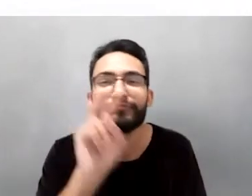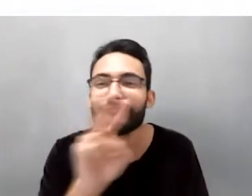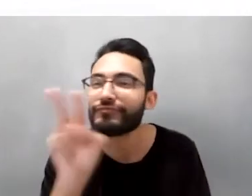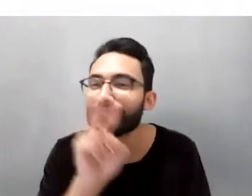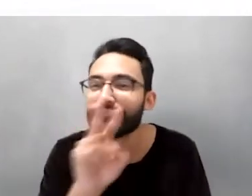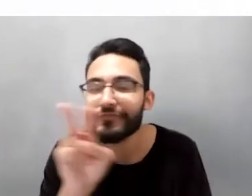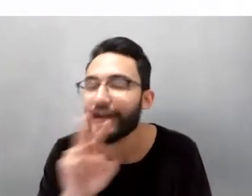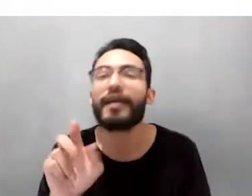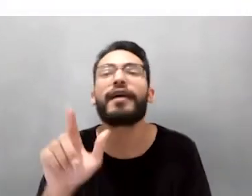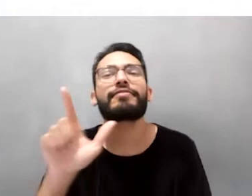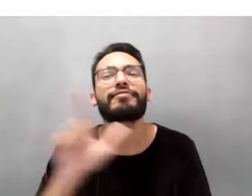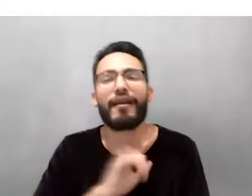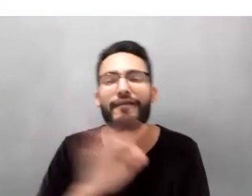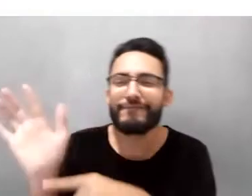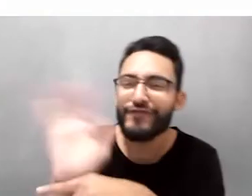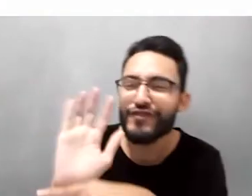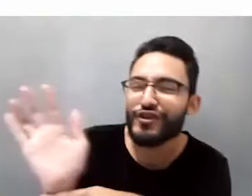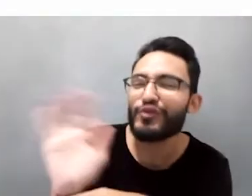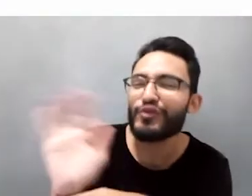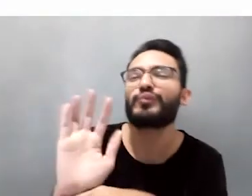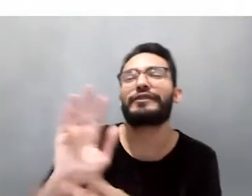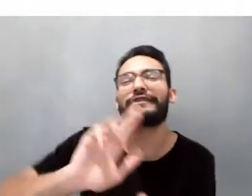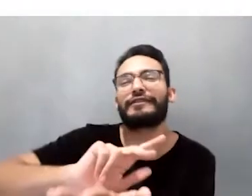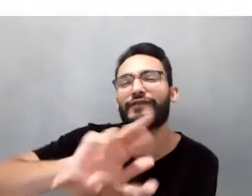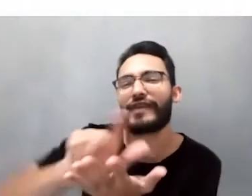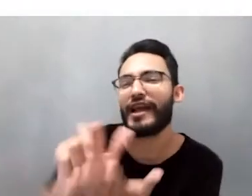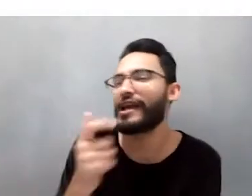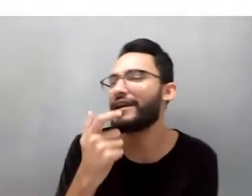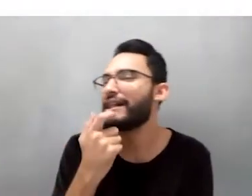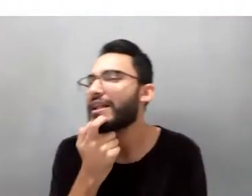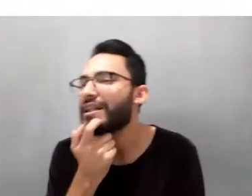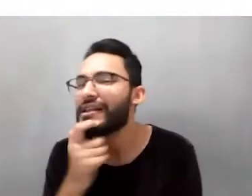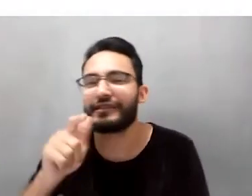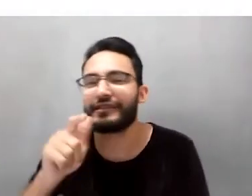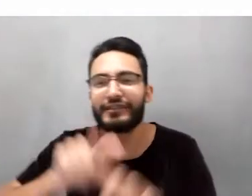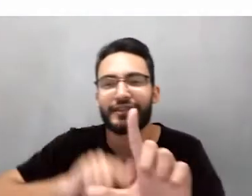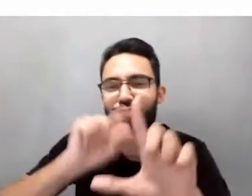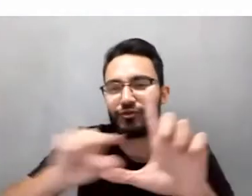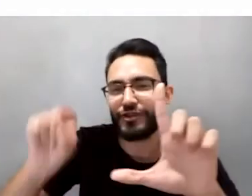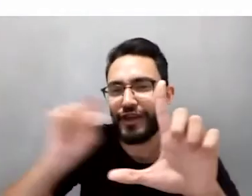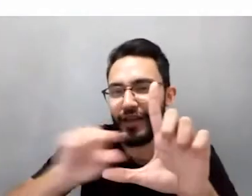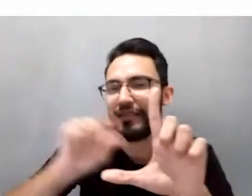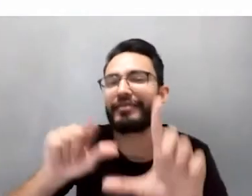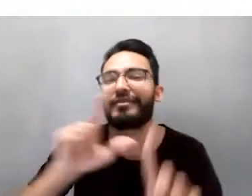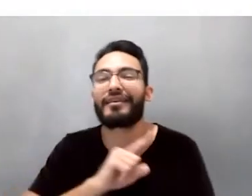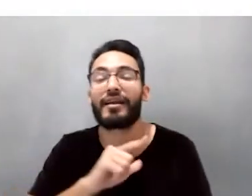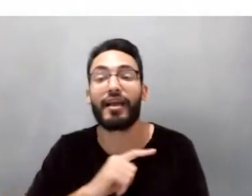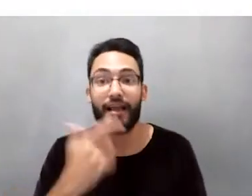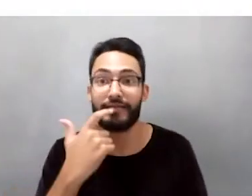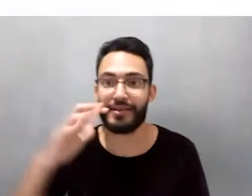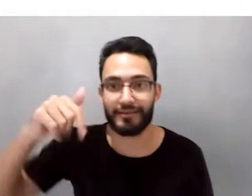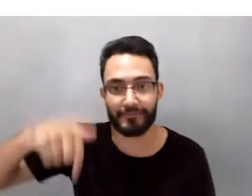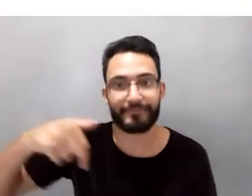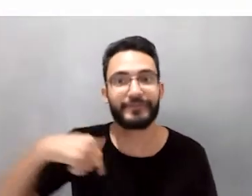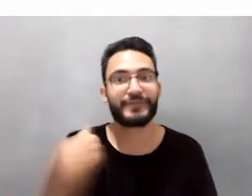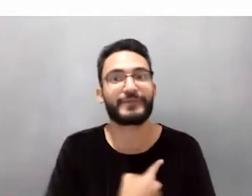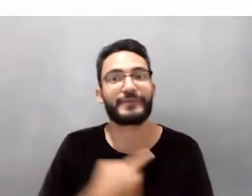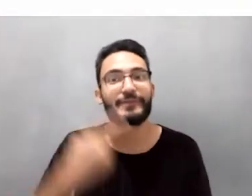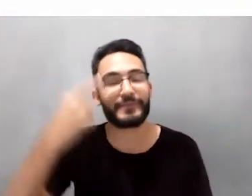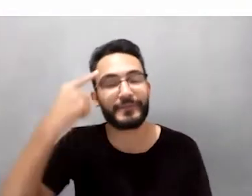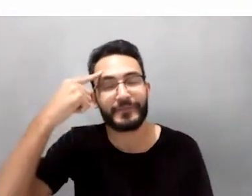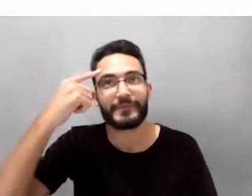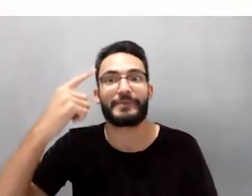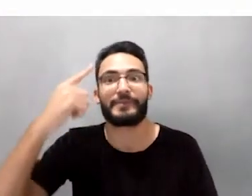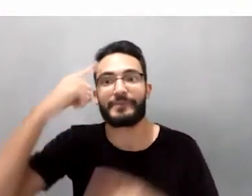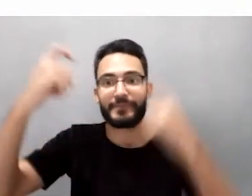filmes com legendas diversas, não só no inglês, enfim. E aqui na CET a gente vê umas iniciativas muito bacanas. Eu